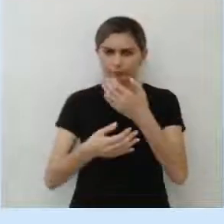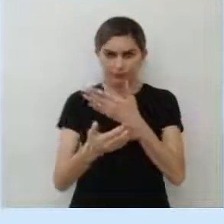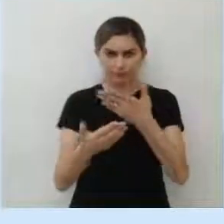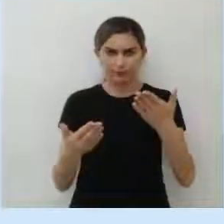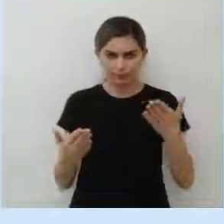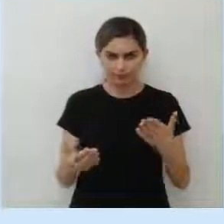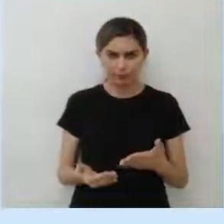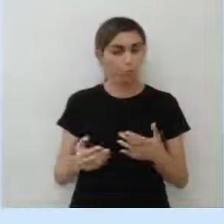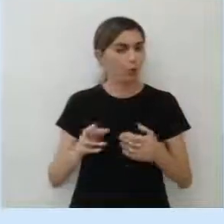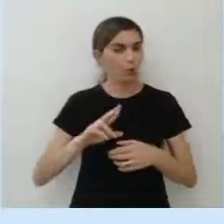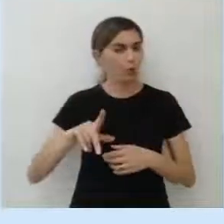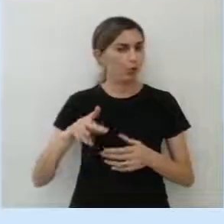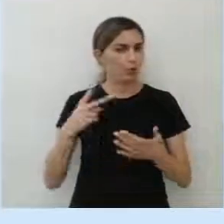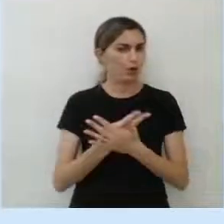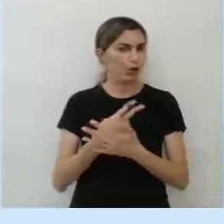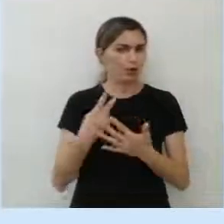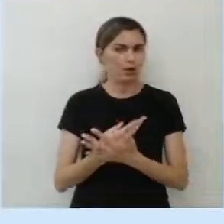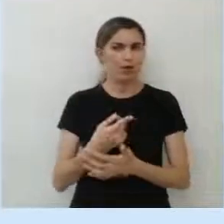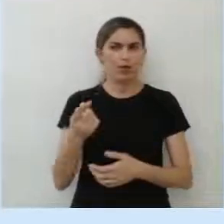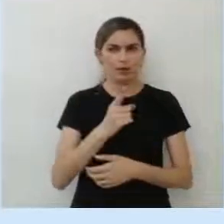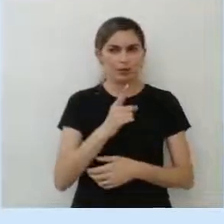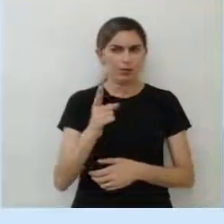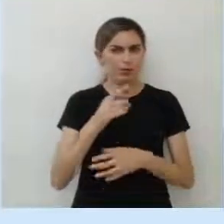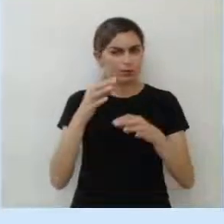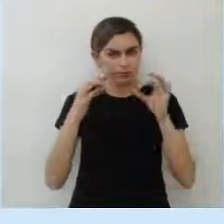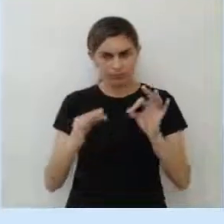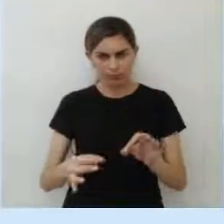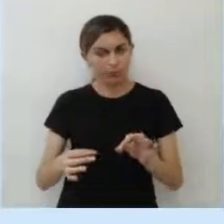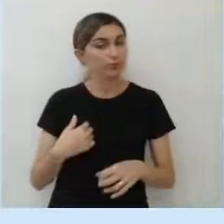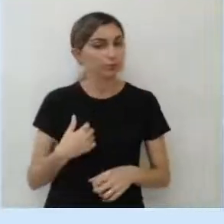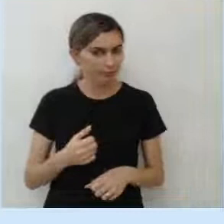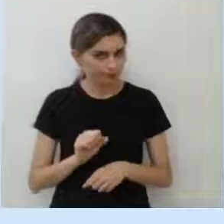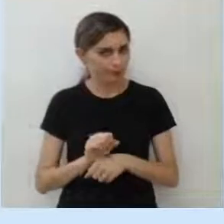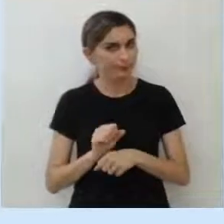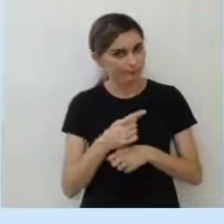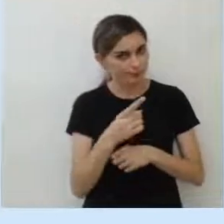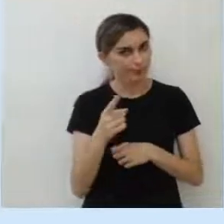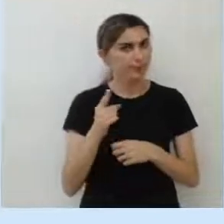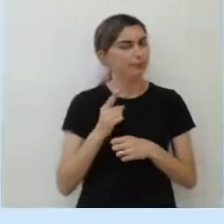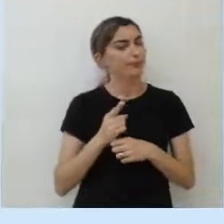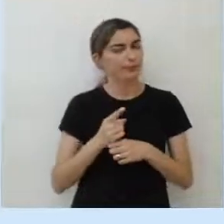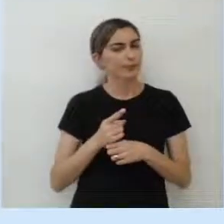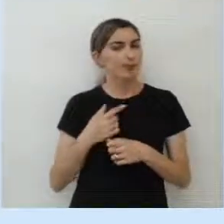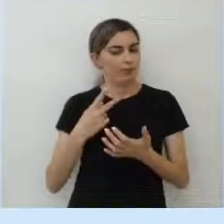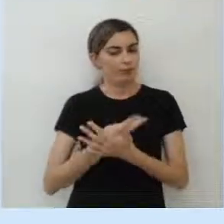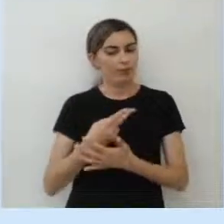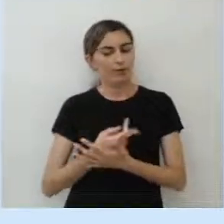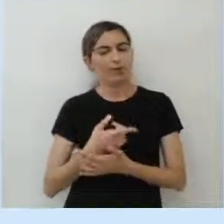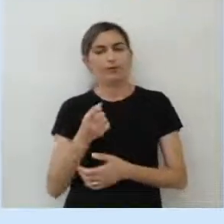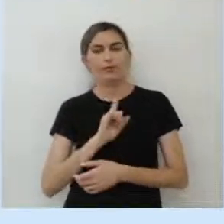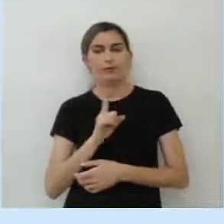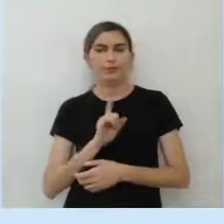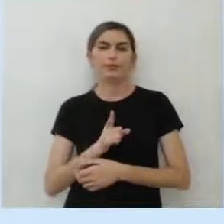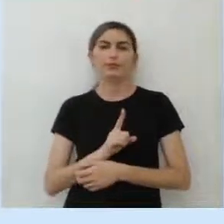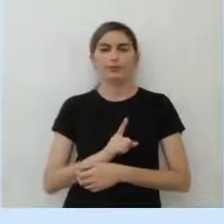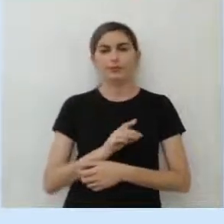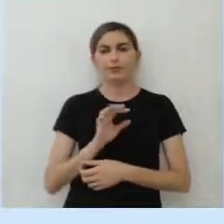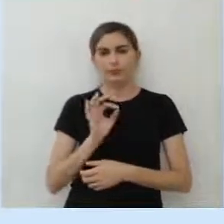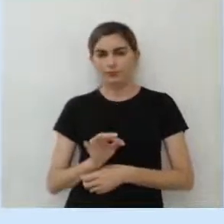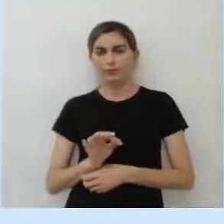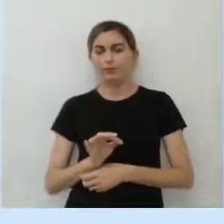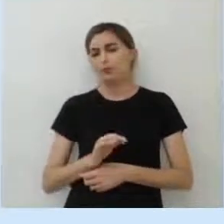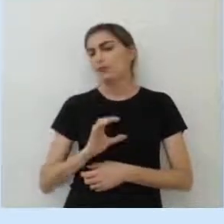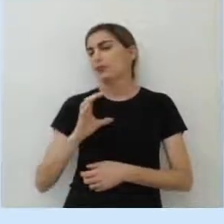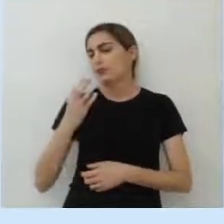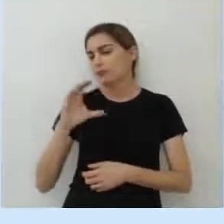vocês não errarem mais, beleza? Conto com vocês, viu? Para que vocês não errem mais essa questão aí